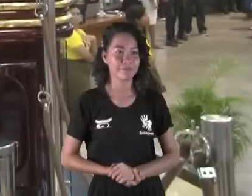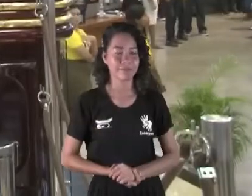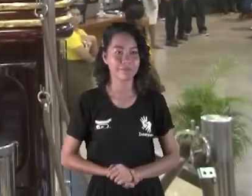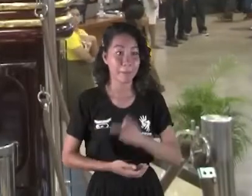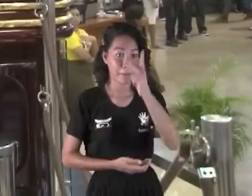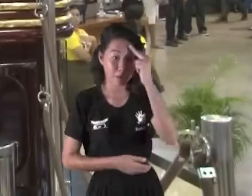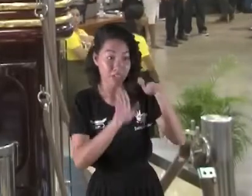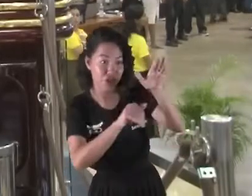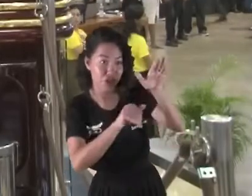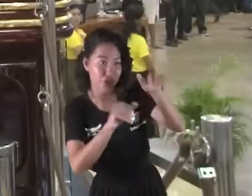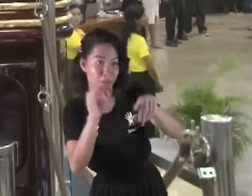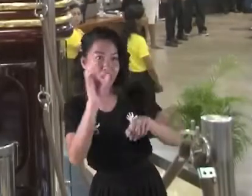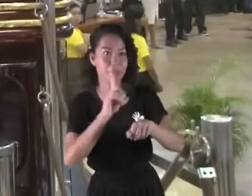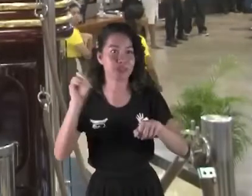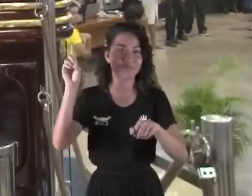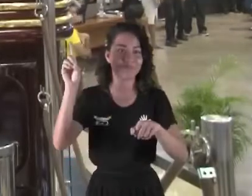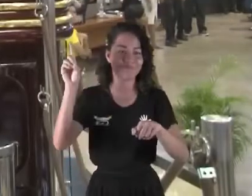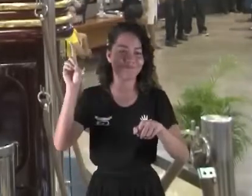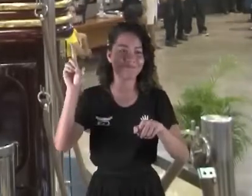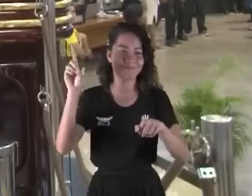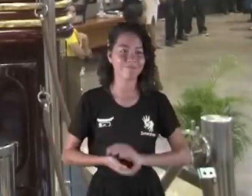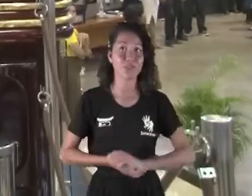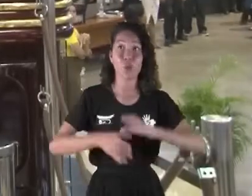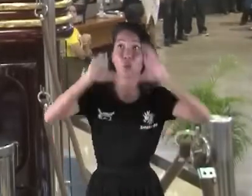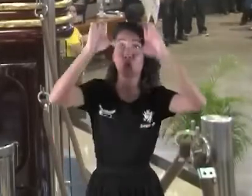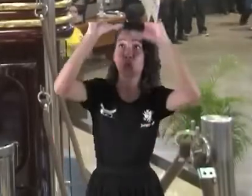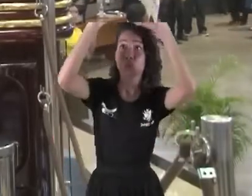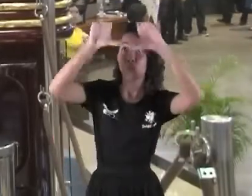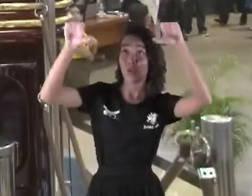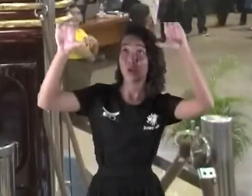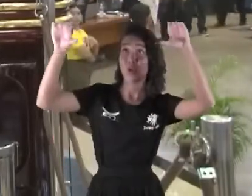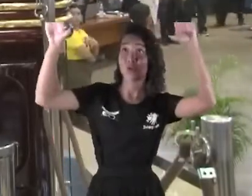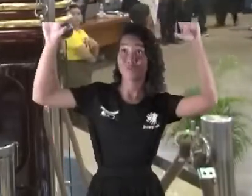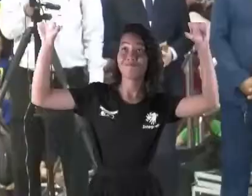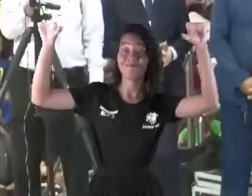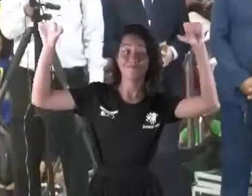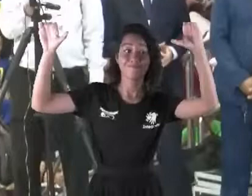os céus já se abriram aqui.